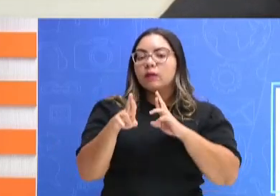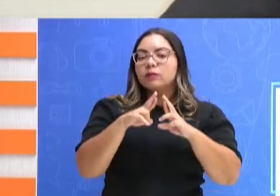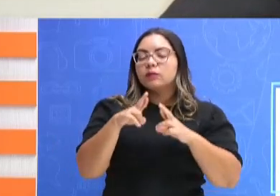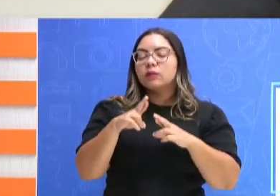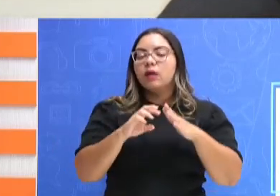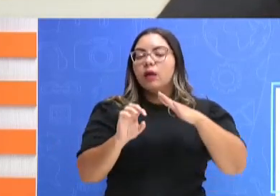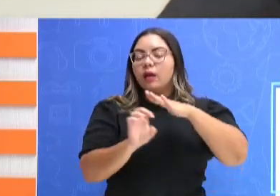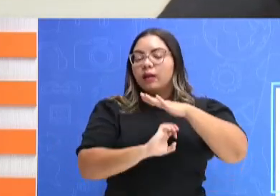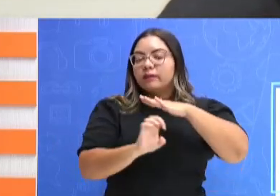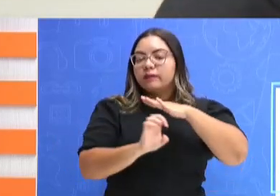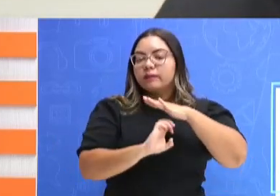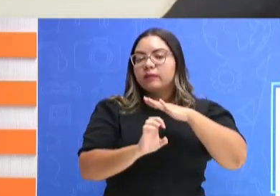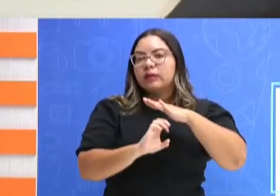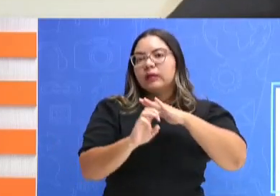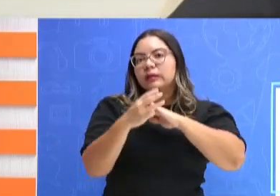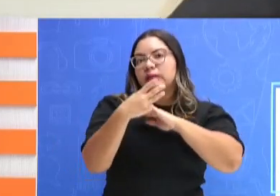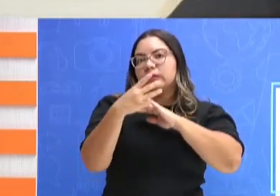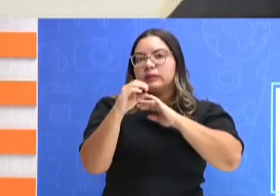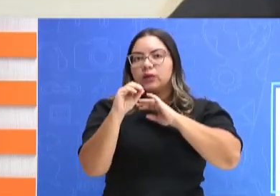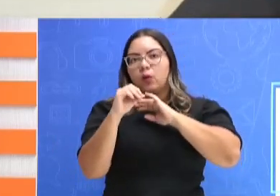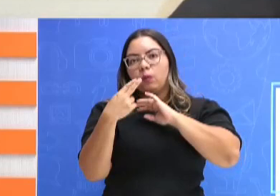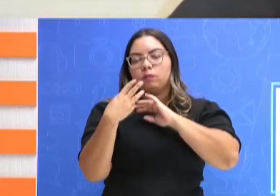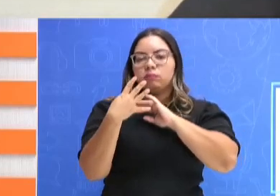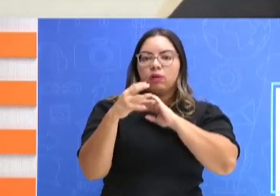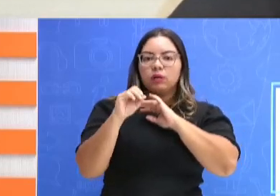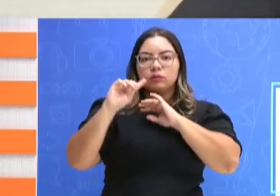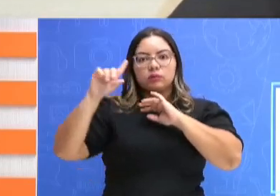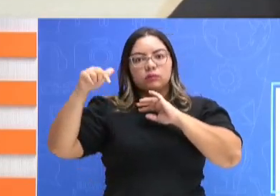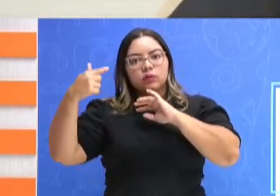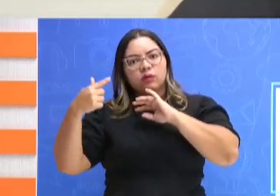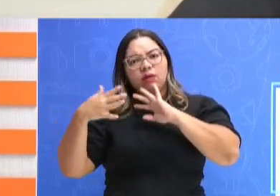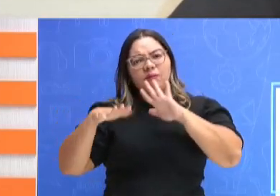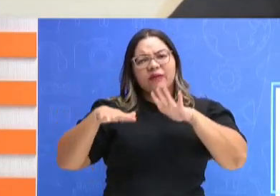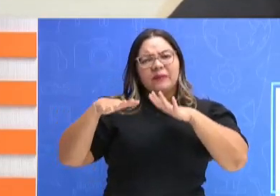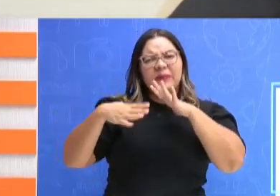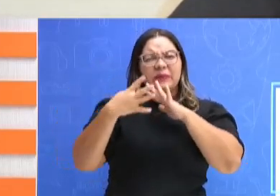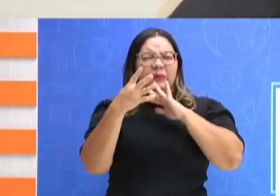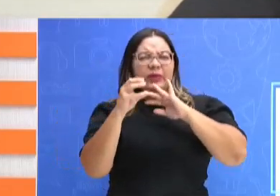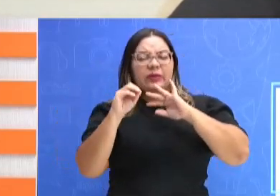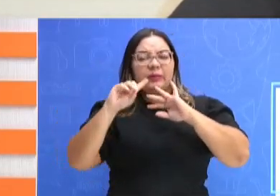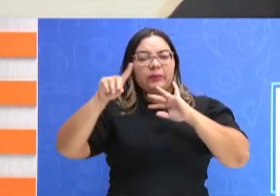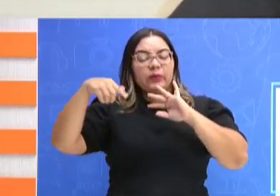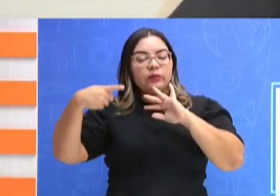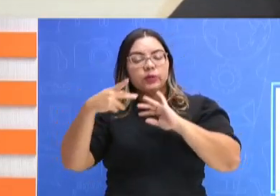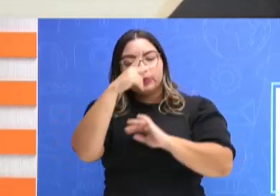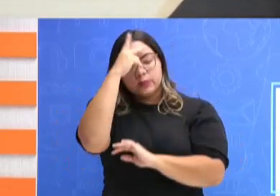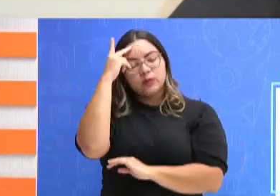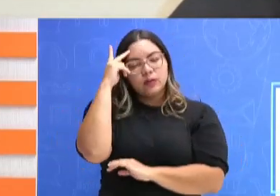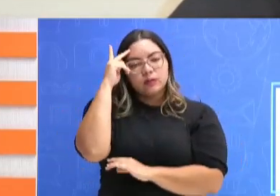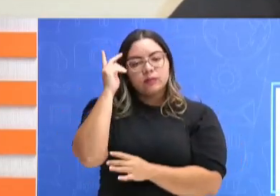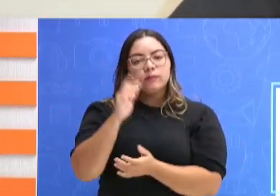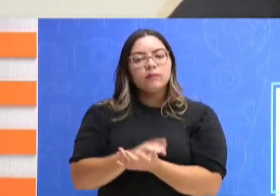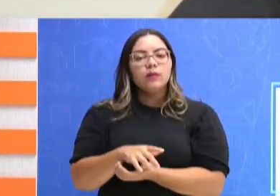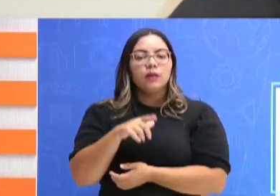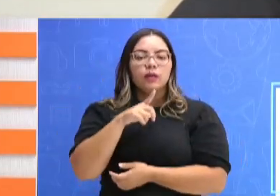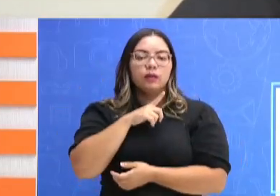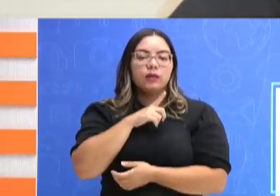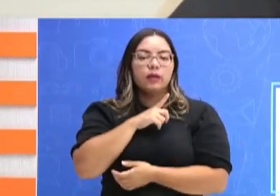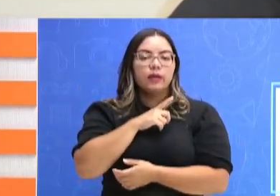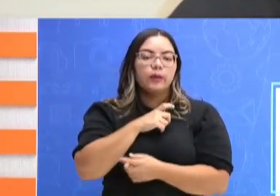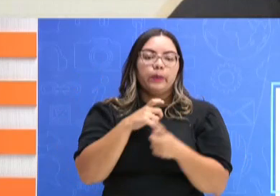de quase entre 30 e 40 milhões, como o senhor bem colocou aqui. Quase 40 milhões, eu errei aqui, quase 40 milhões. É uma